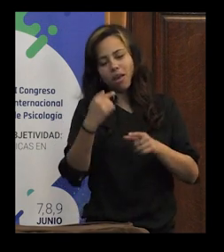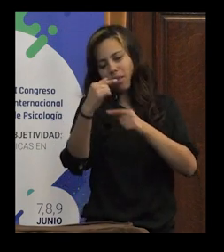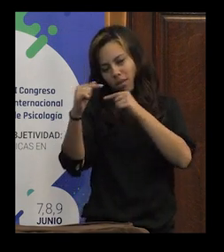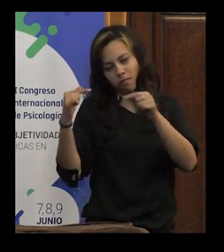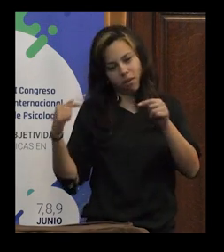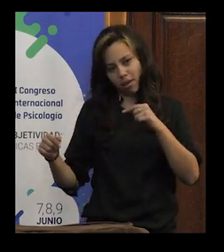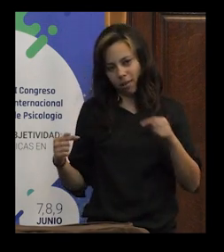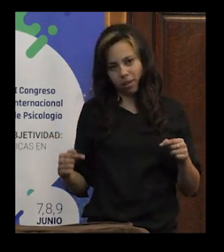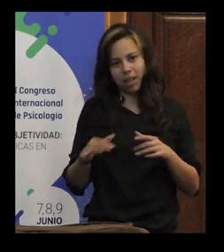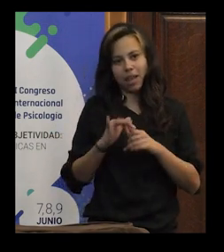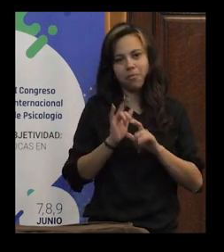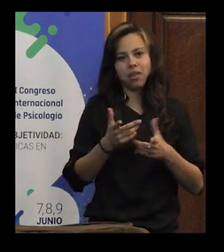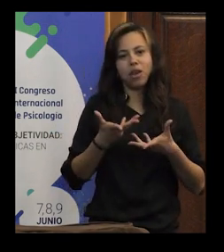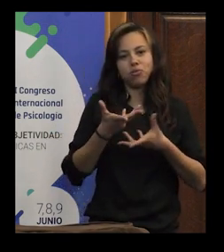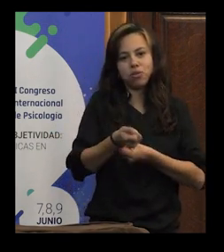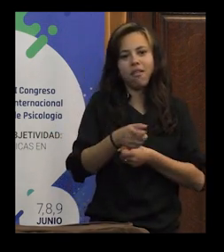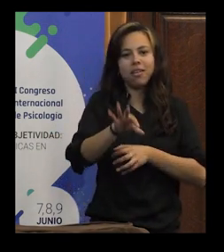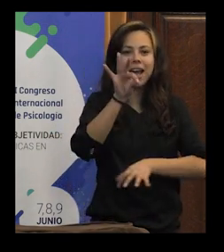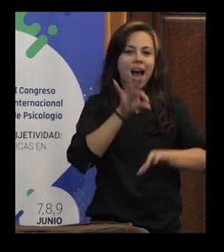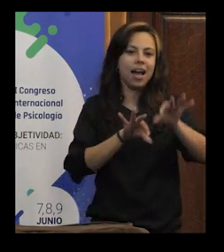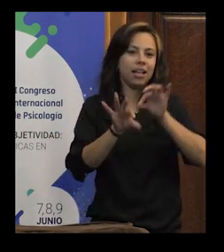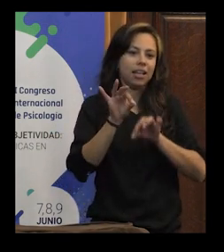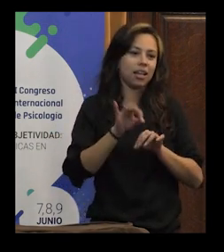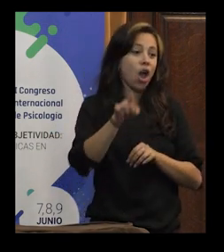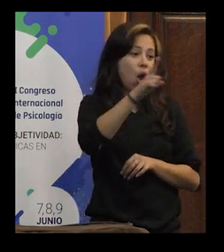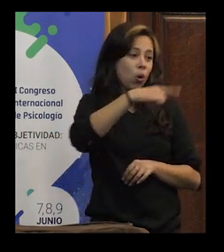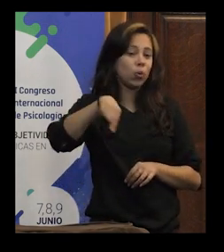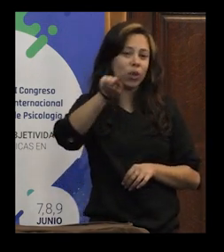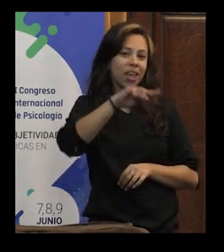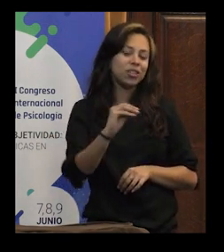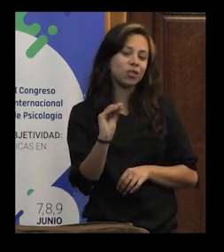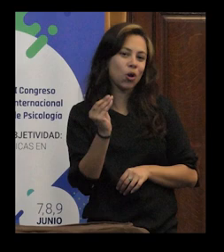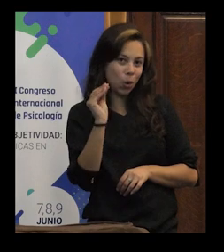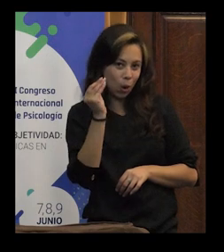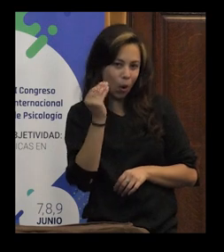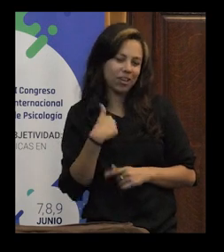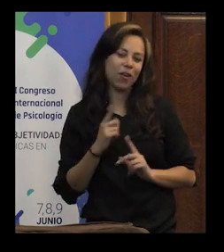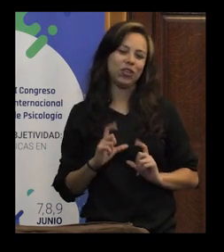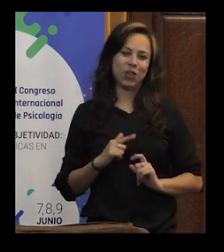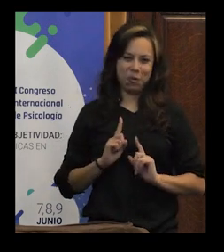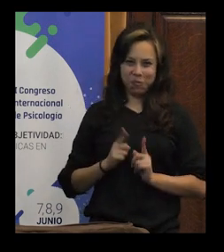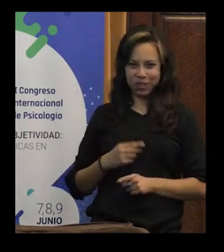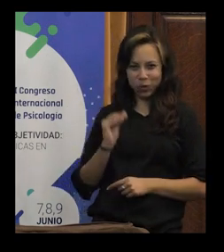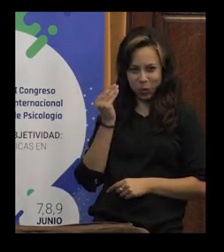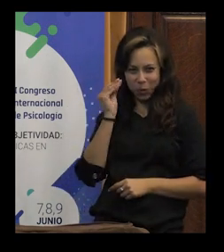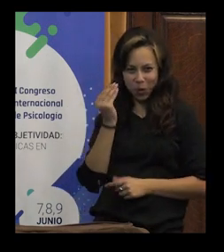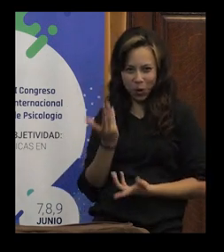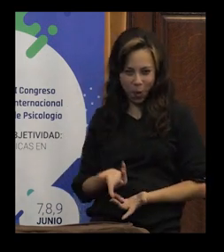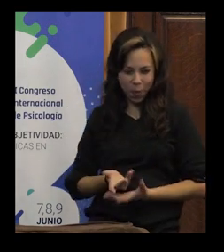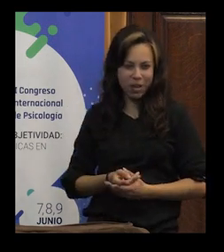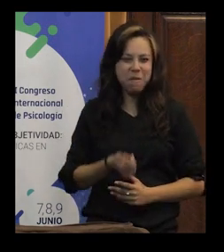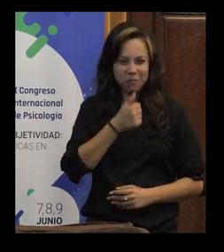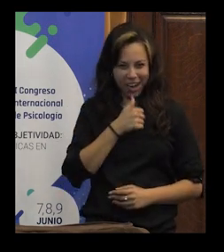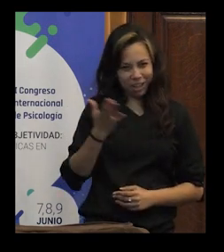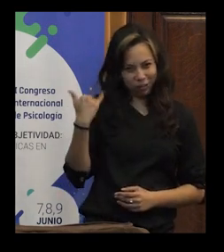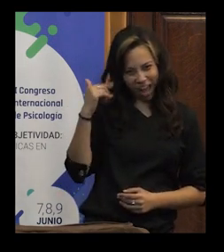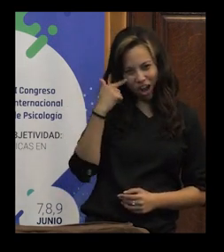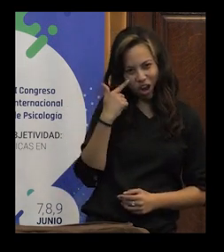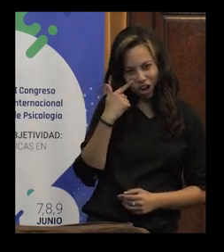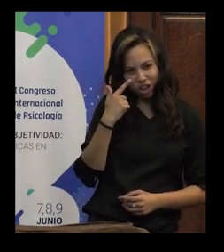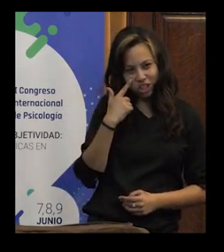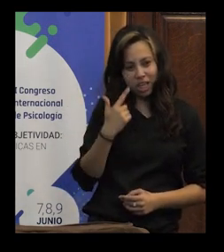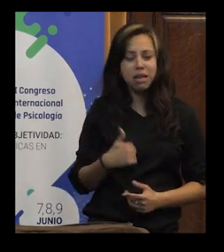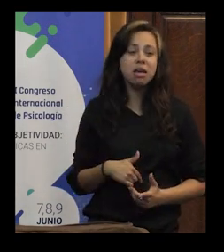de marca. Vocês são muito jovens, eu também para isto, mas isso é